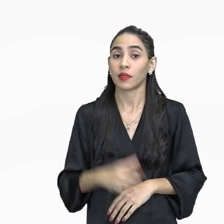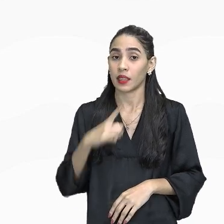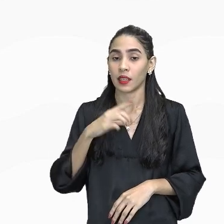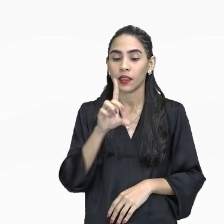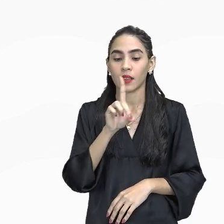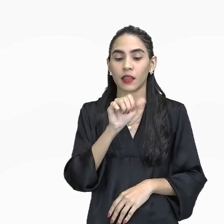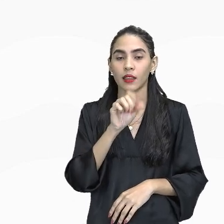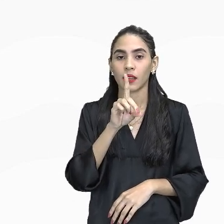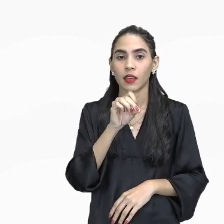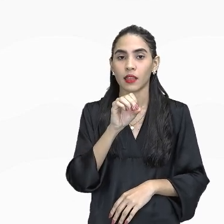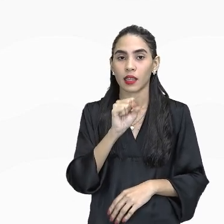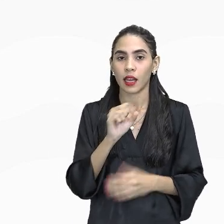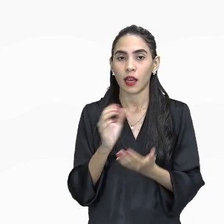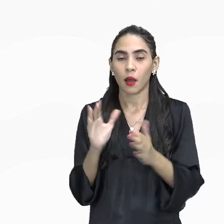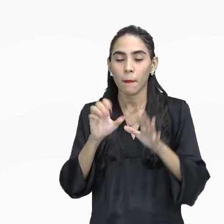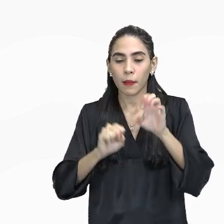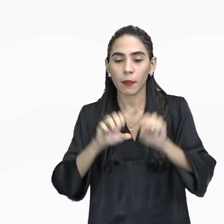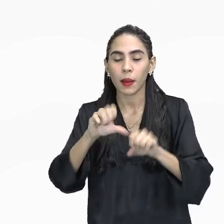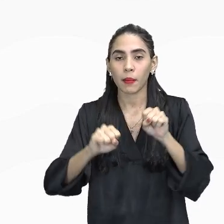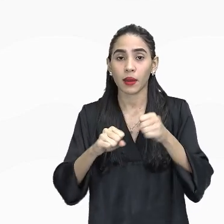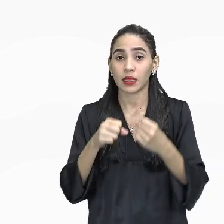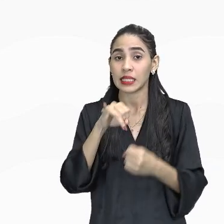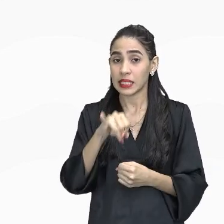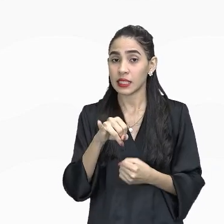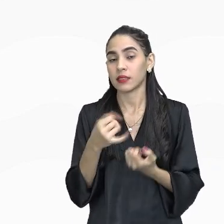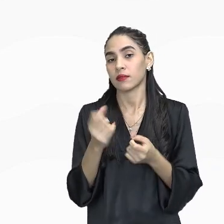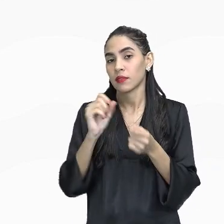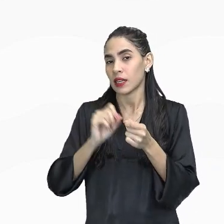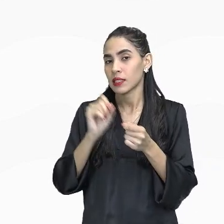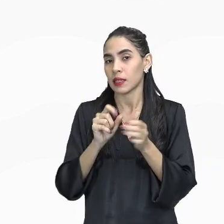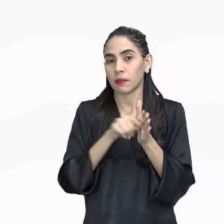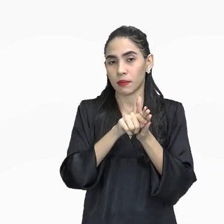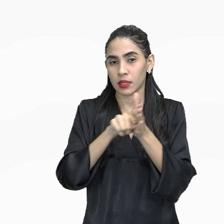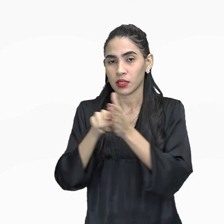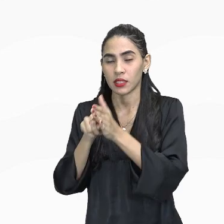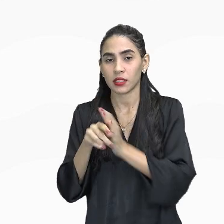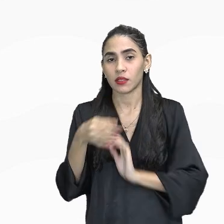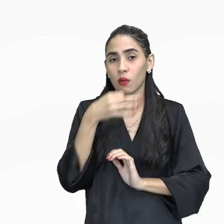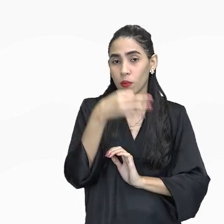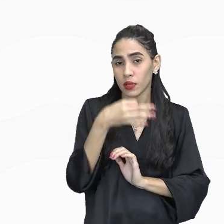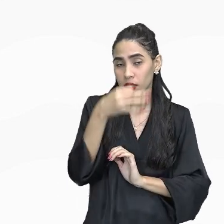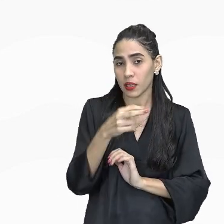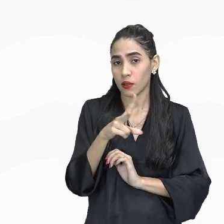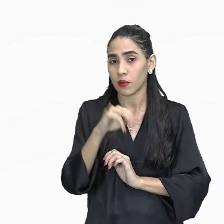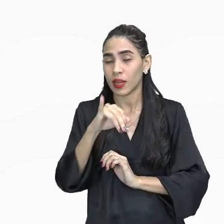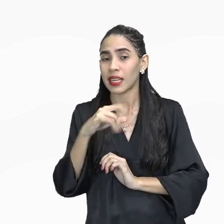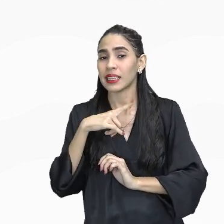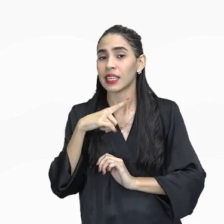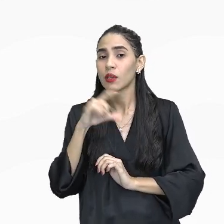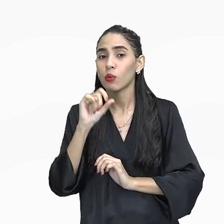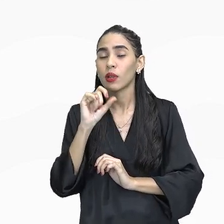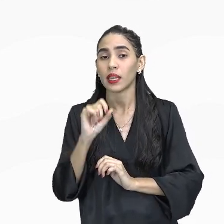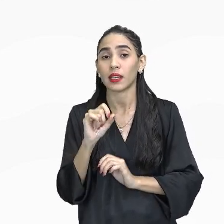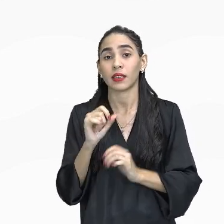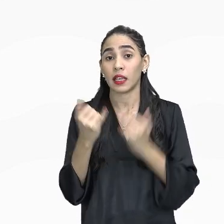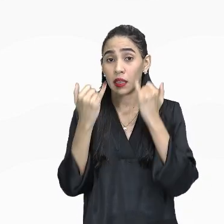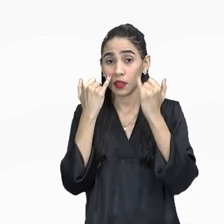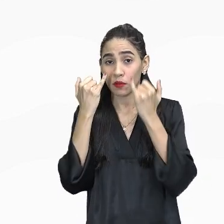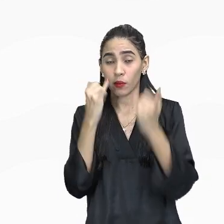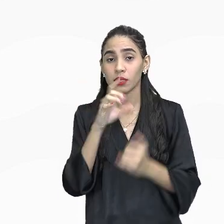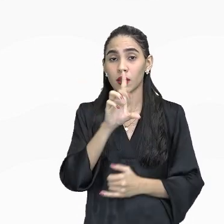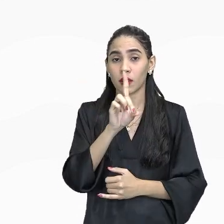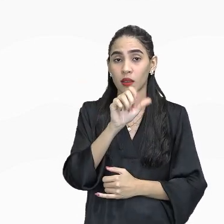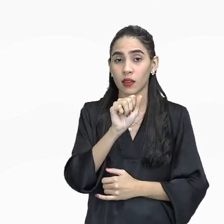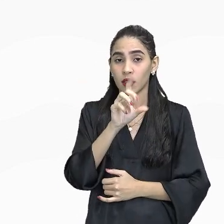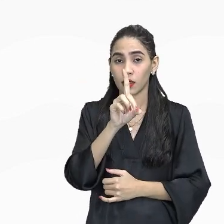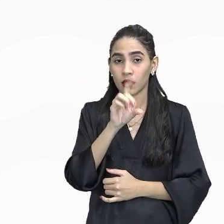Se vai ser feita uma pesquisa de opinião, então serão levantados dados. E essa parte aí nós